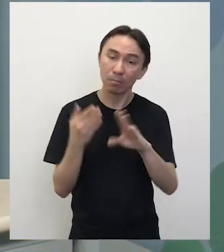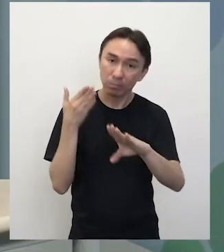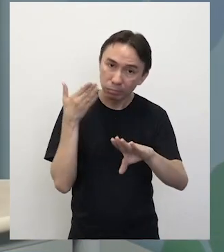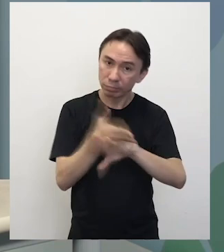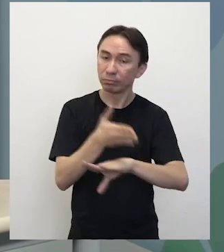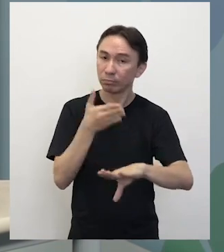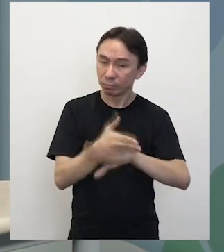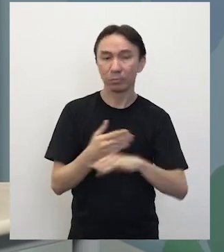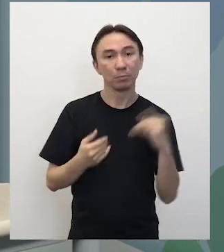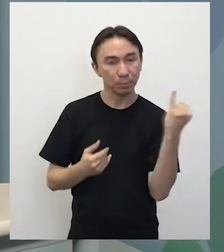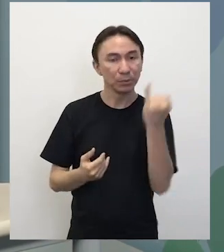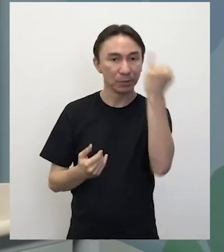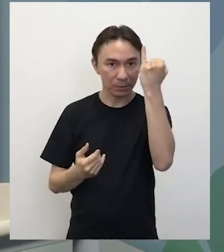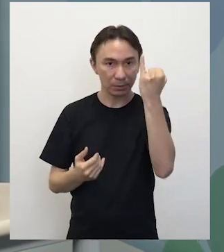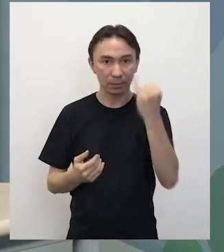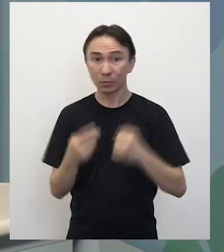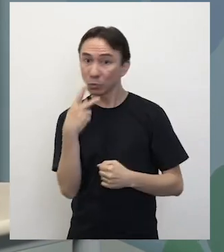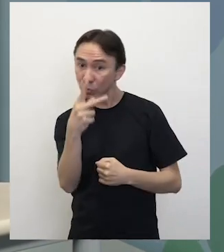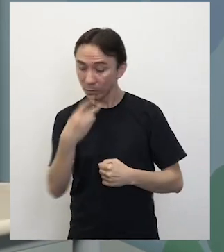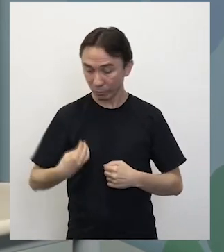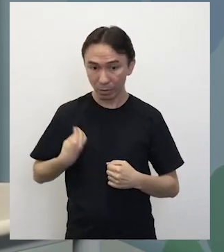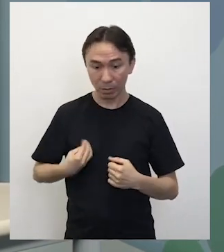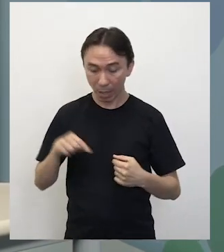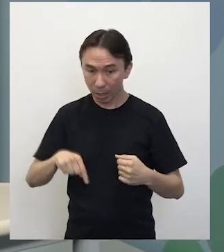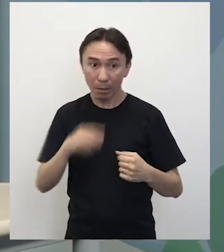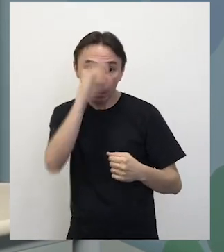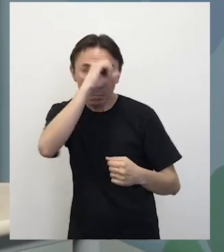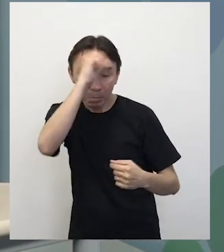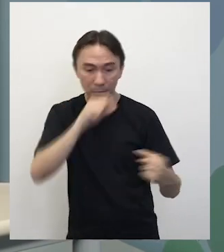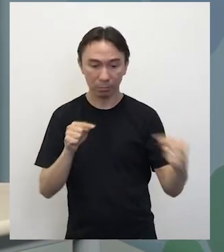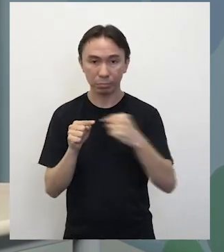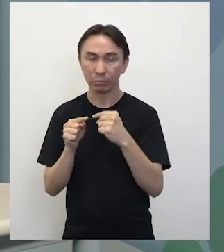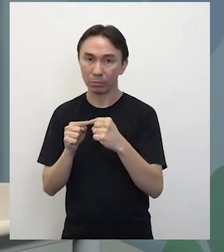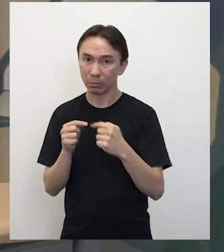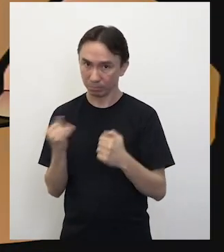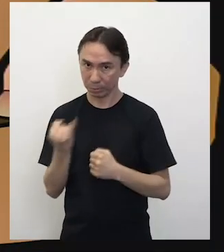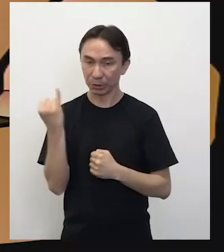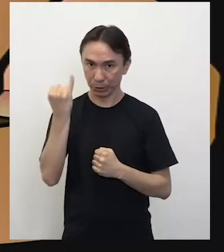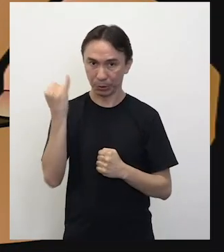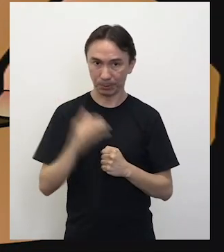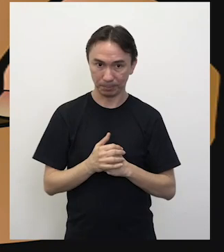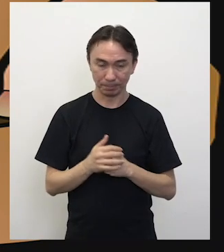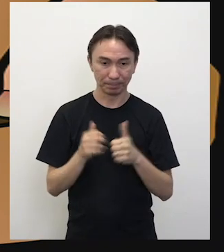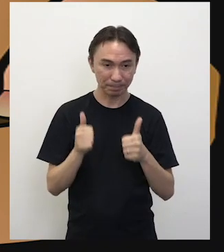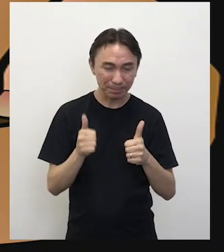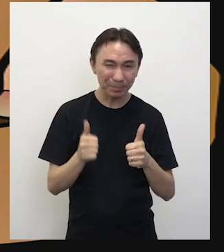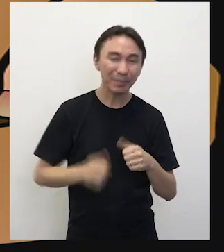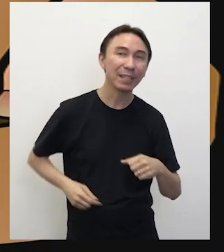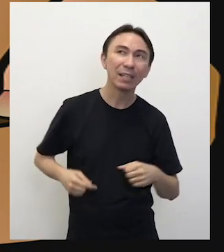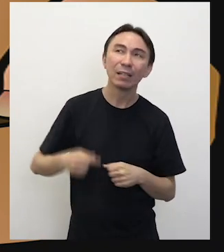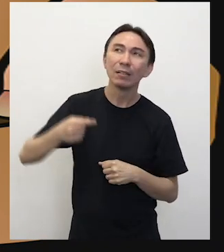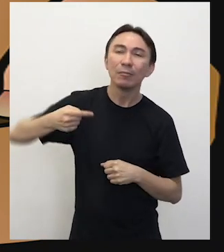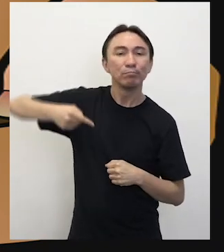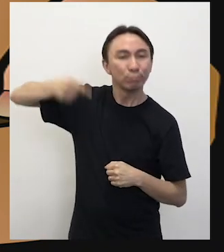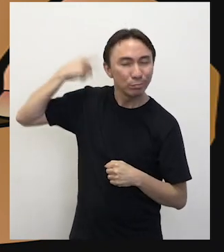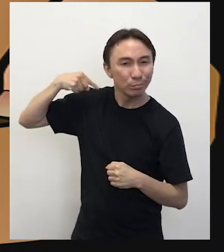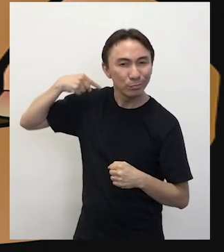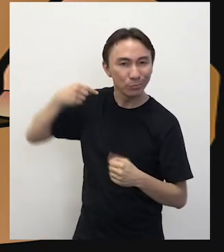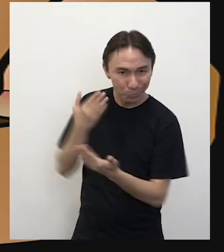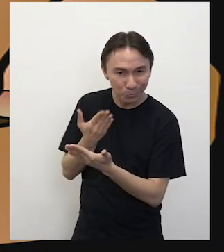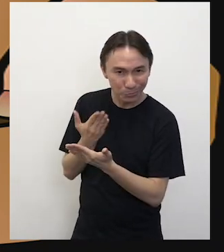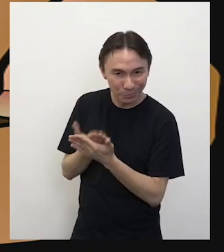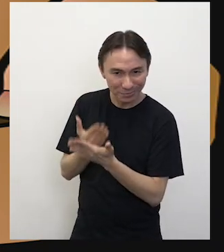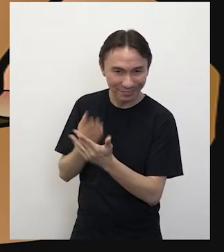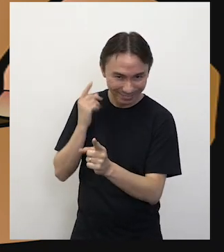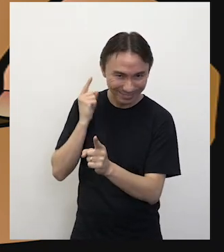conteúdo, principalmente na vida de vocês. Relembrando, pessoal, o nosso último encontro, né? No encontro anterior,